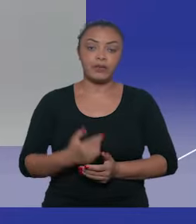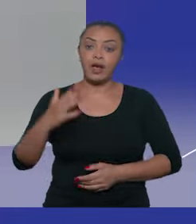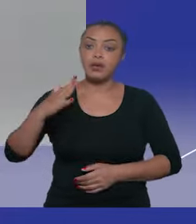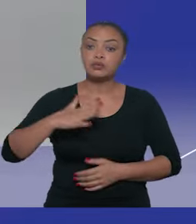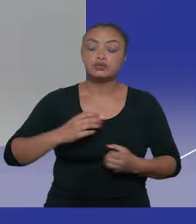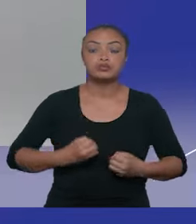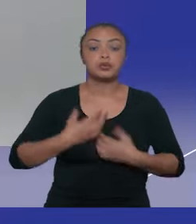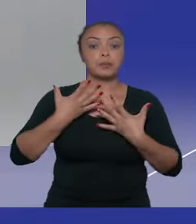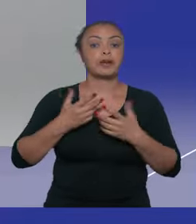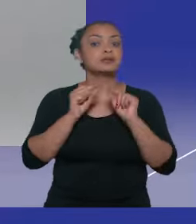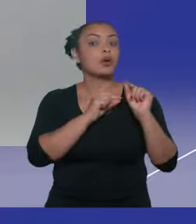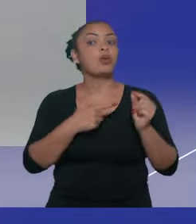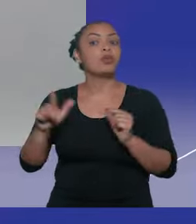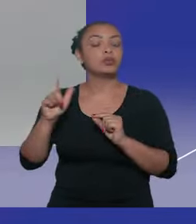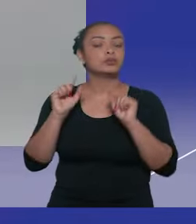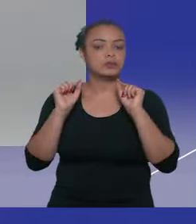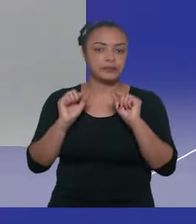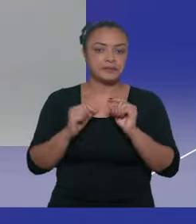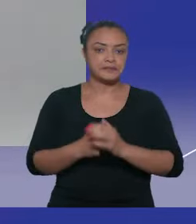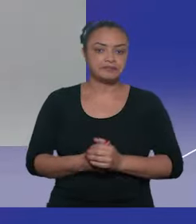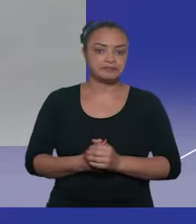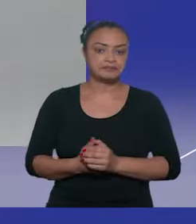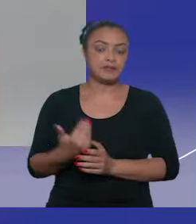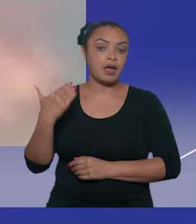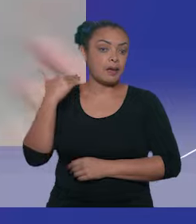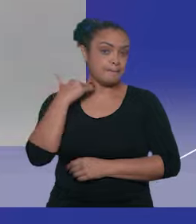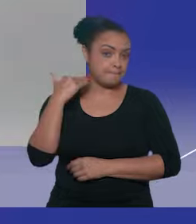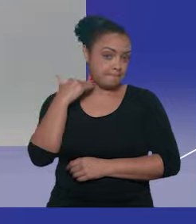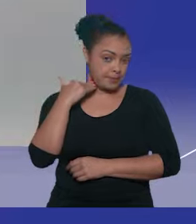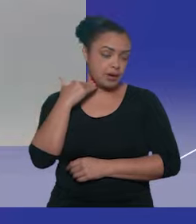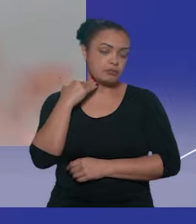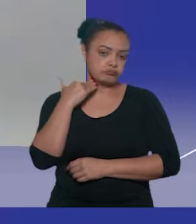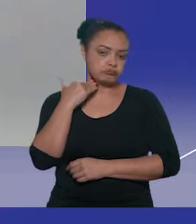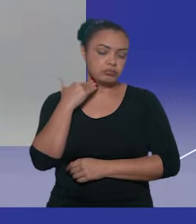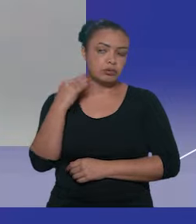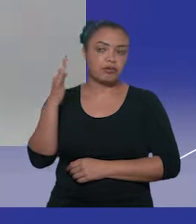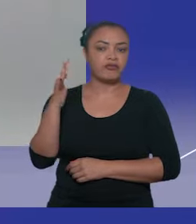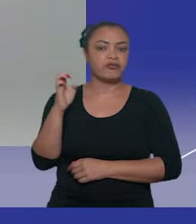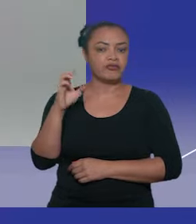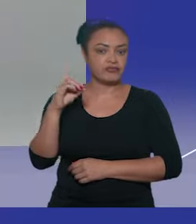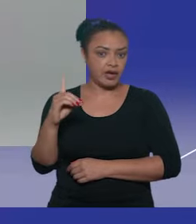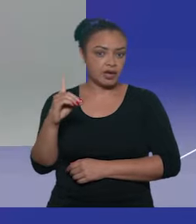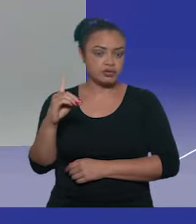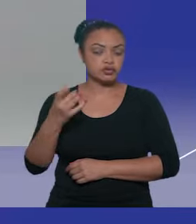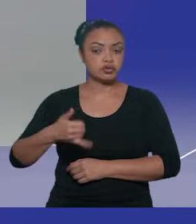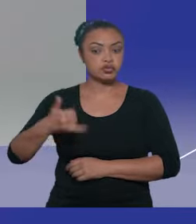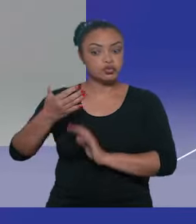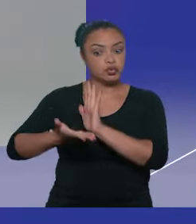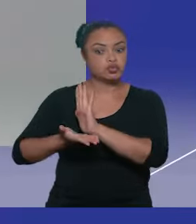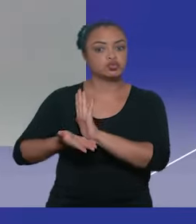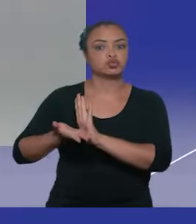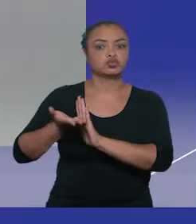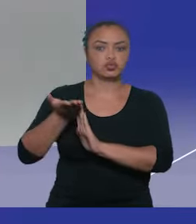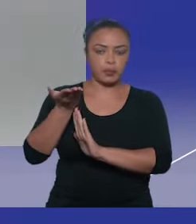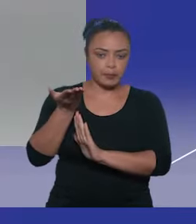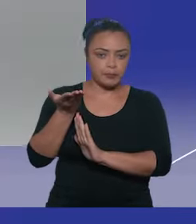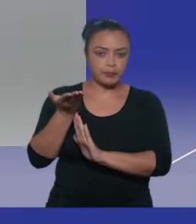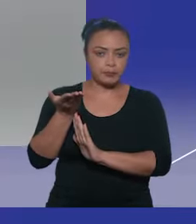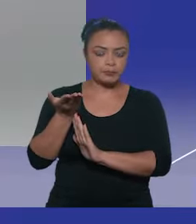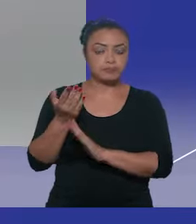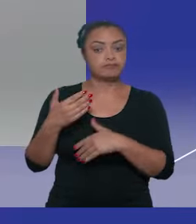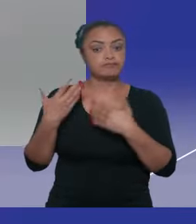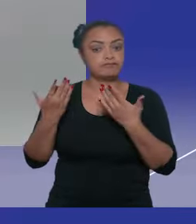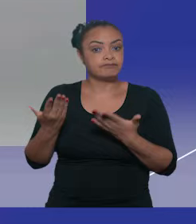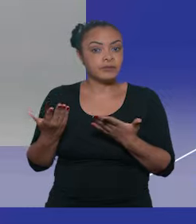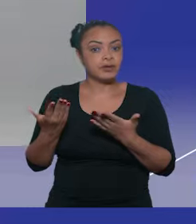uma outra surpresa que a gente está vendo no mundo? Os bancos centrais, né, falando aqui inicialmente dos Estados Unidos, subiram a taxa de juros